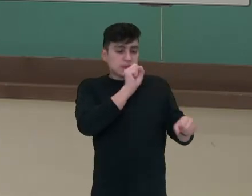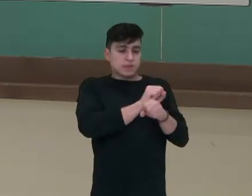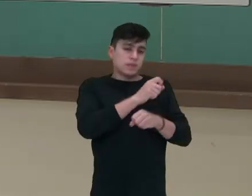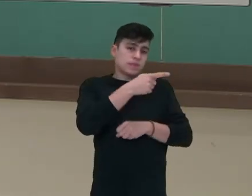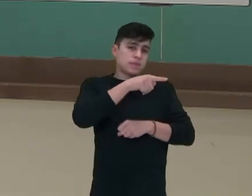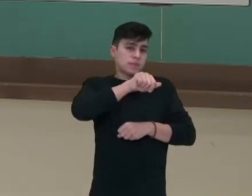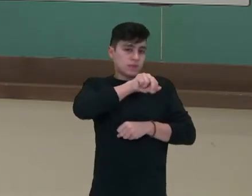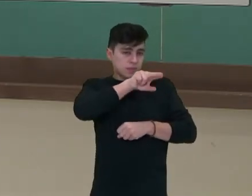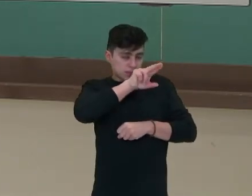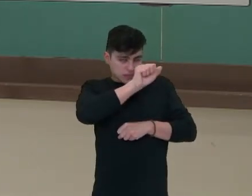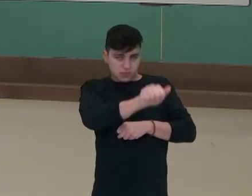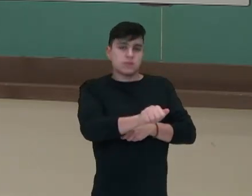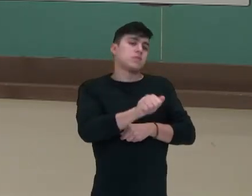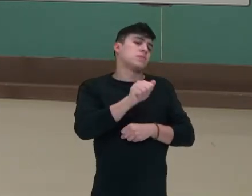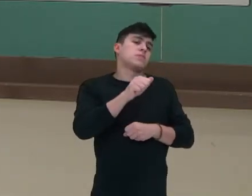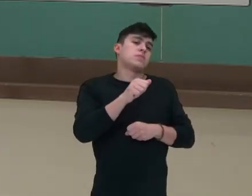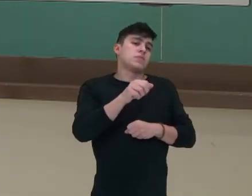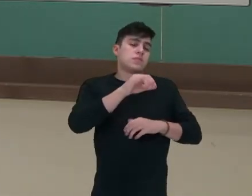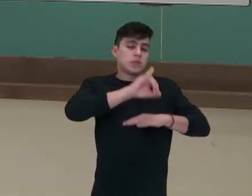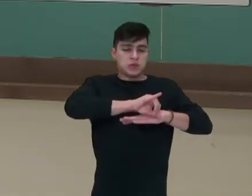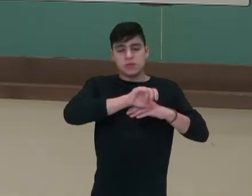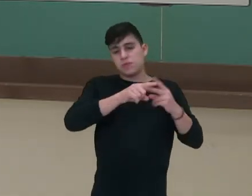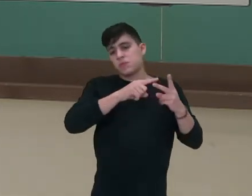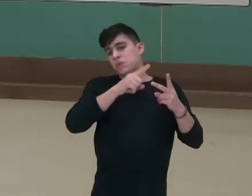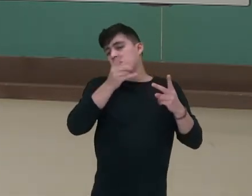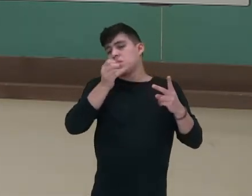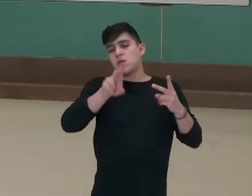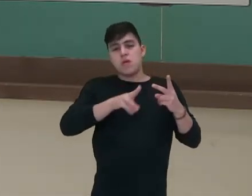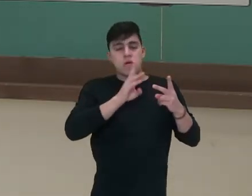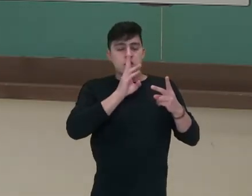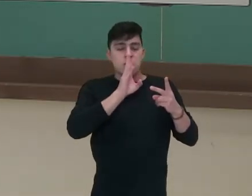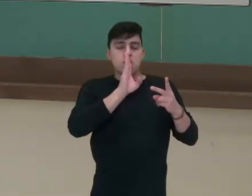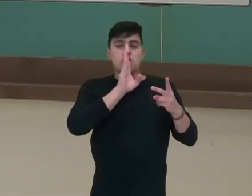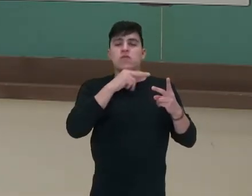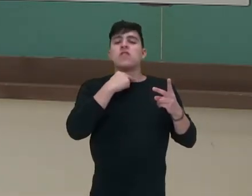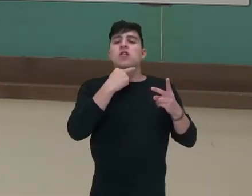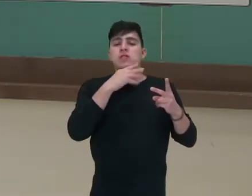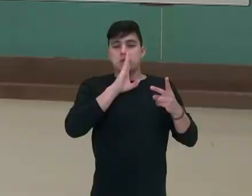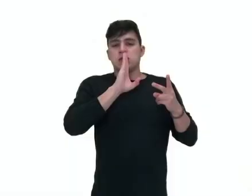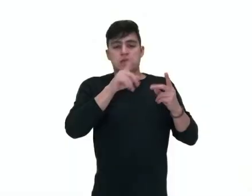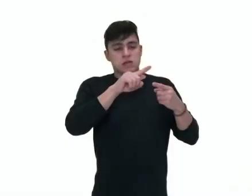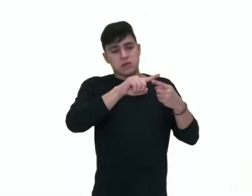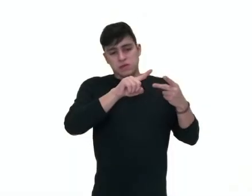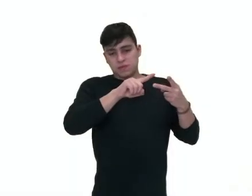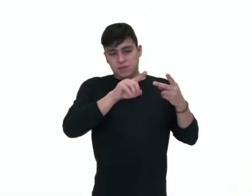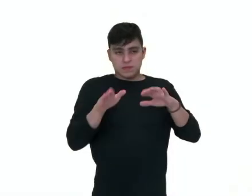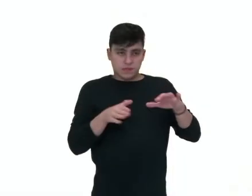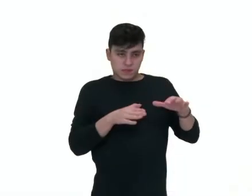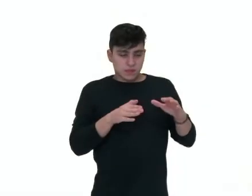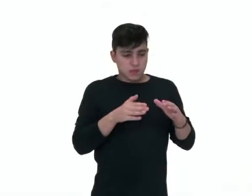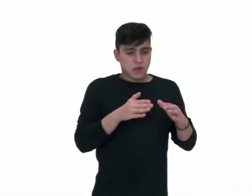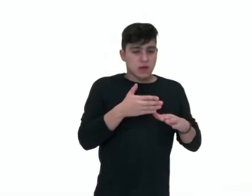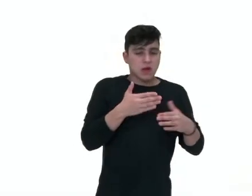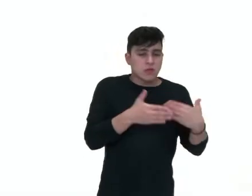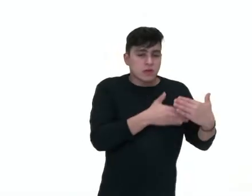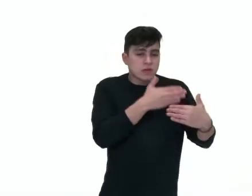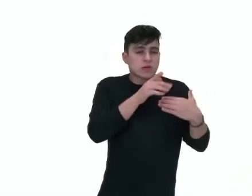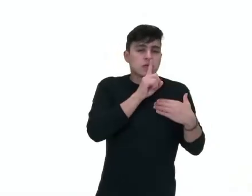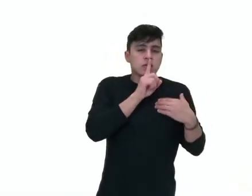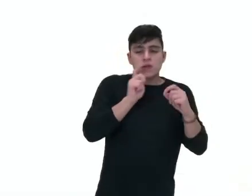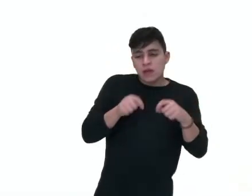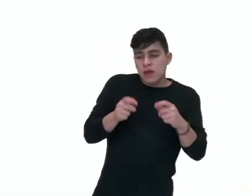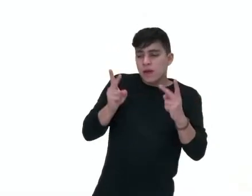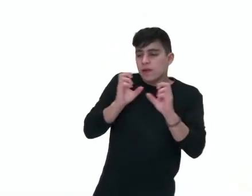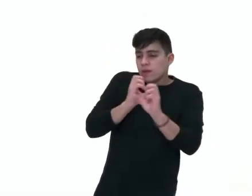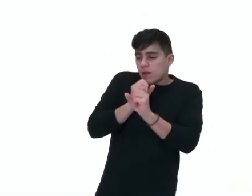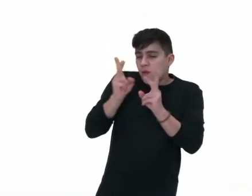né? O silêncio de um instrumento ou de uma voz. A duração do silêncio pode ser medida da mesma forma que a do som. Observe as